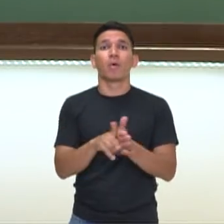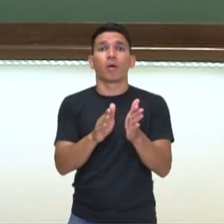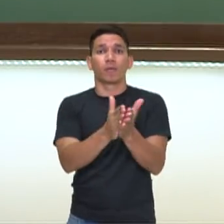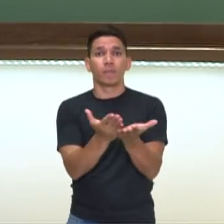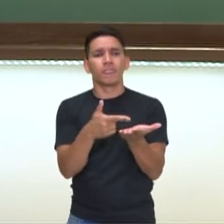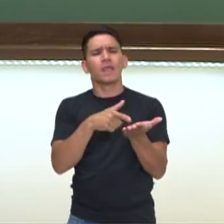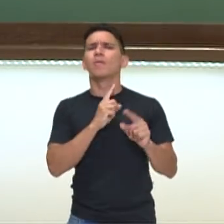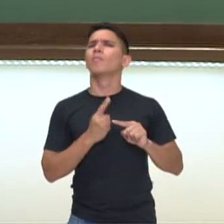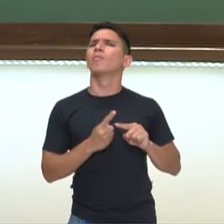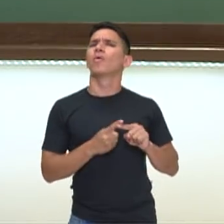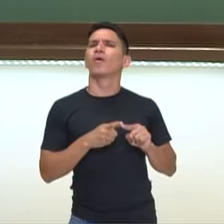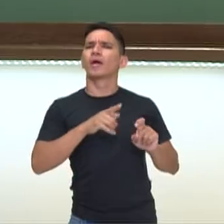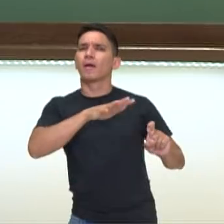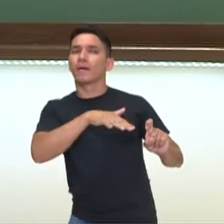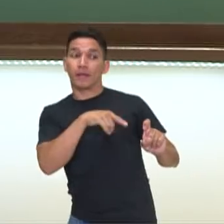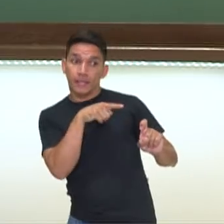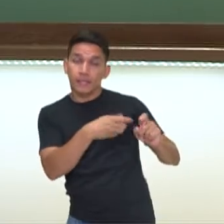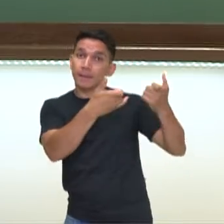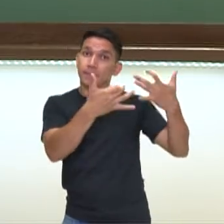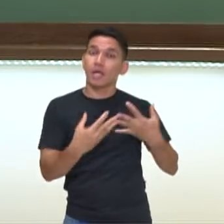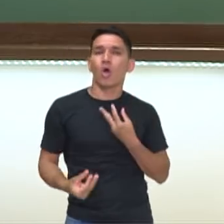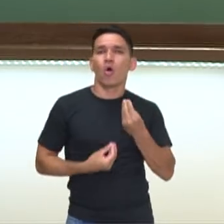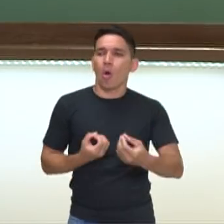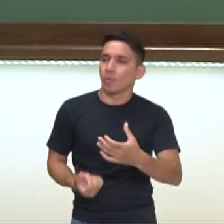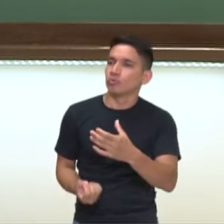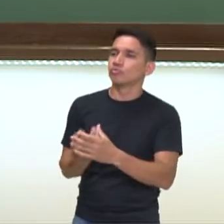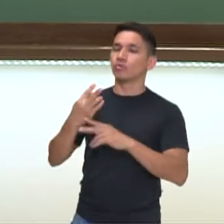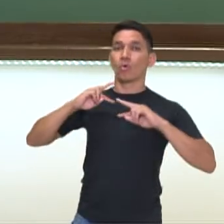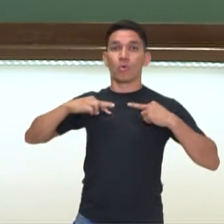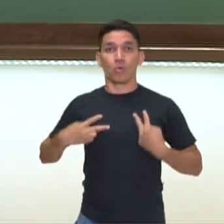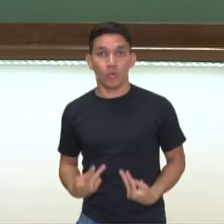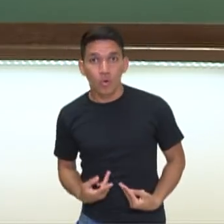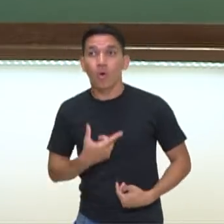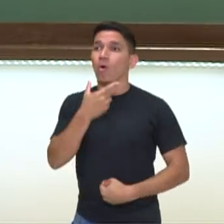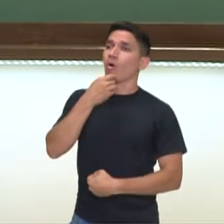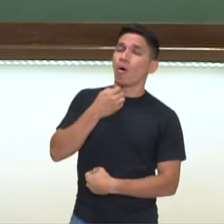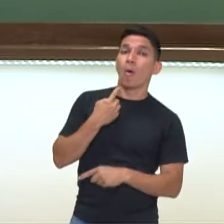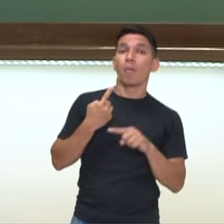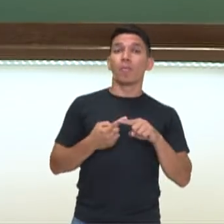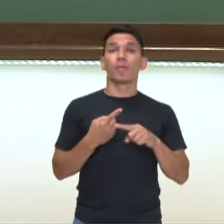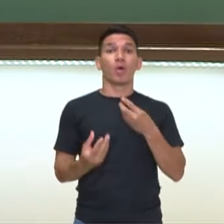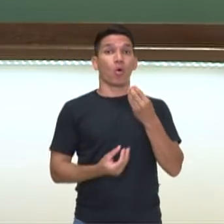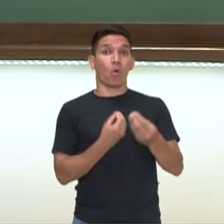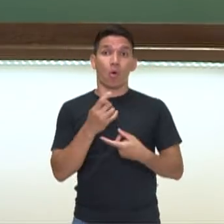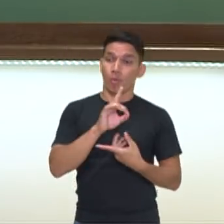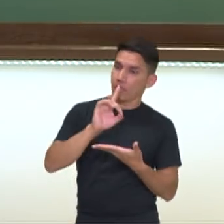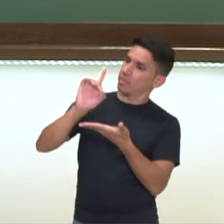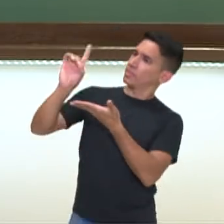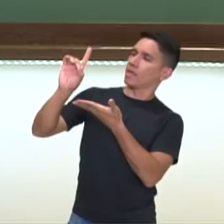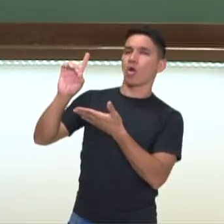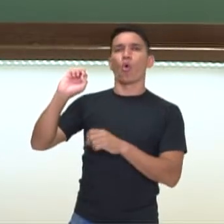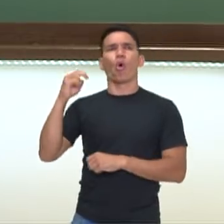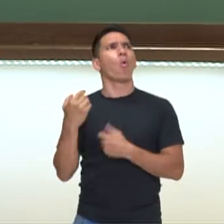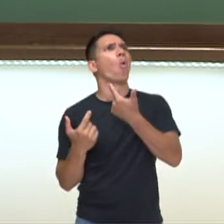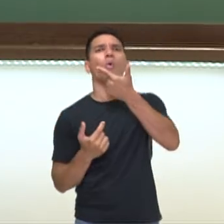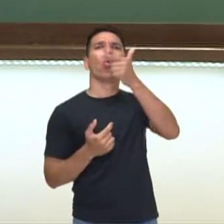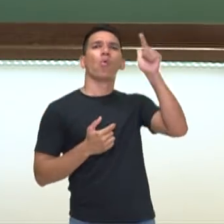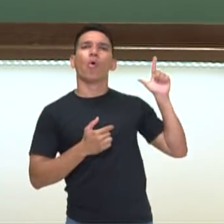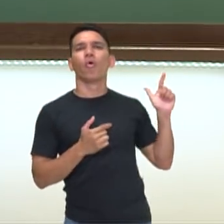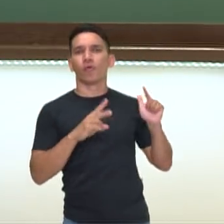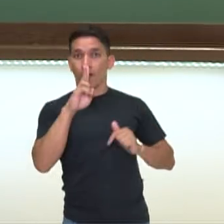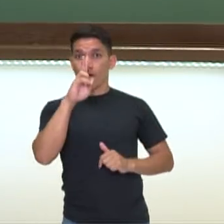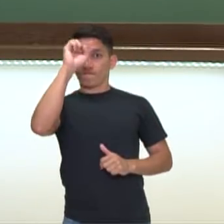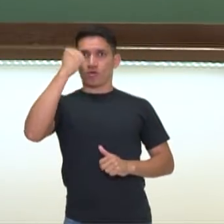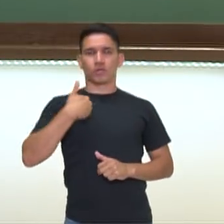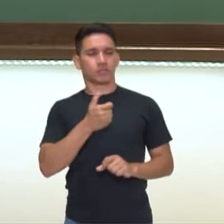realidade, a origem dos homens, do mundo e das coisas, por meio de deuses, ou no caso Deus, e forças sobrenaturais.